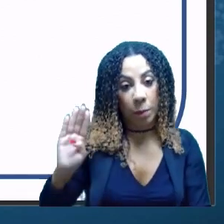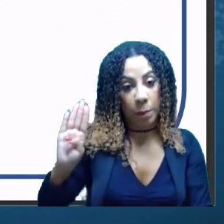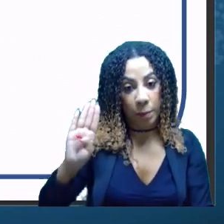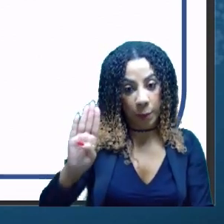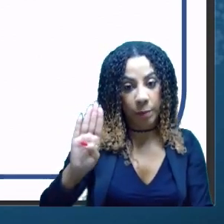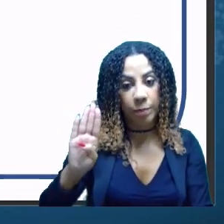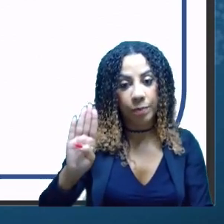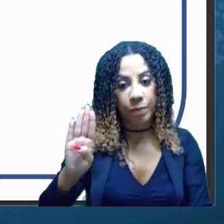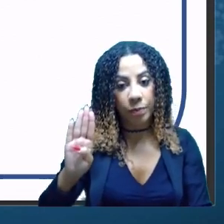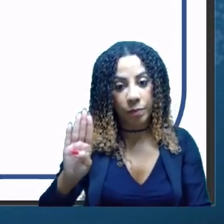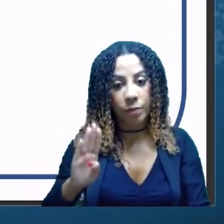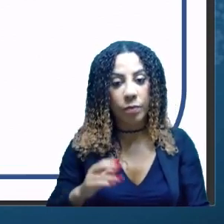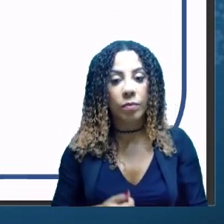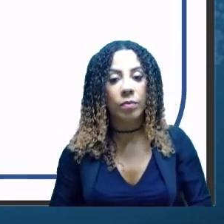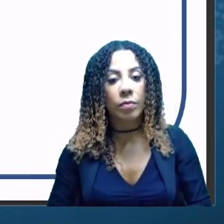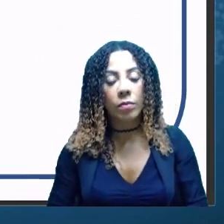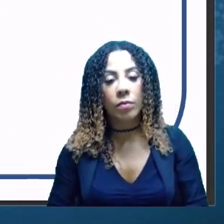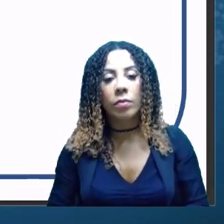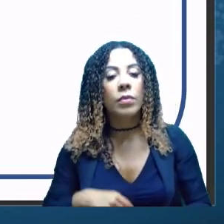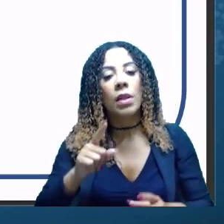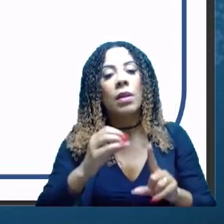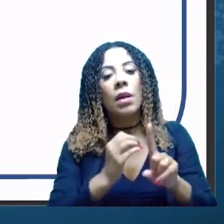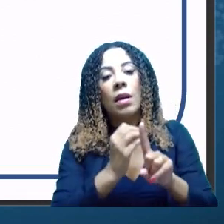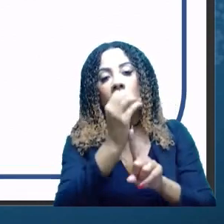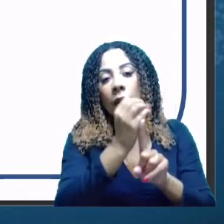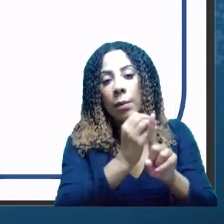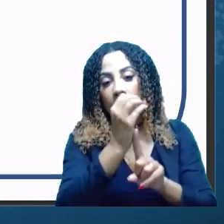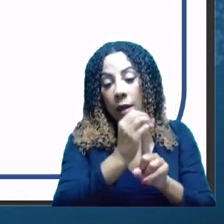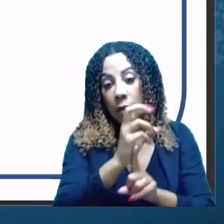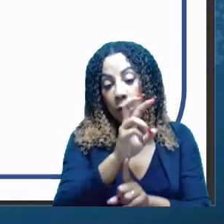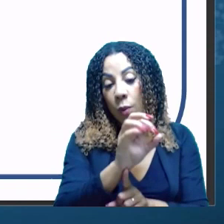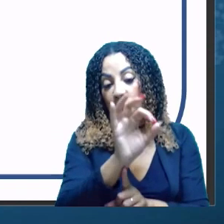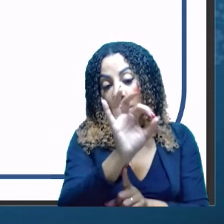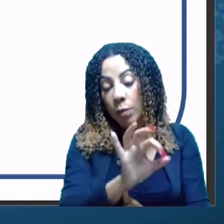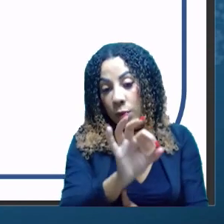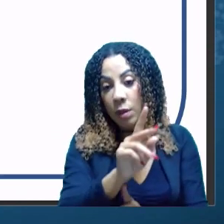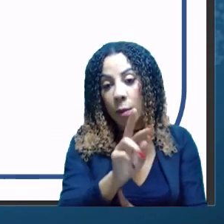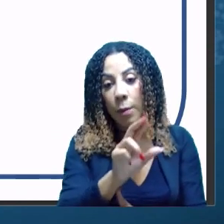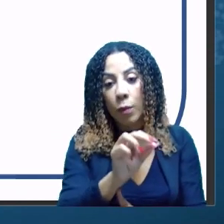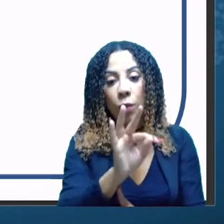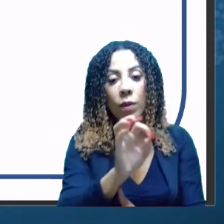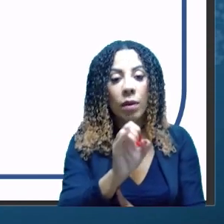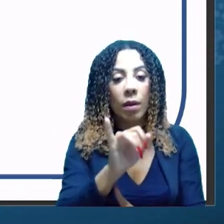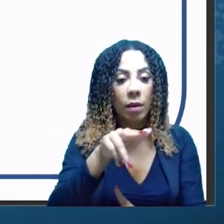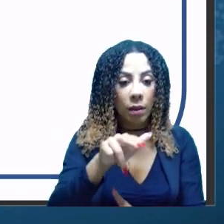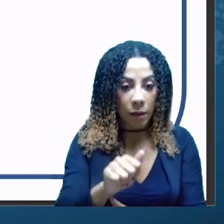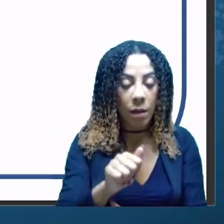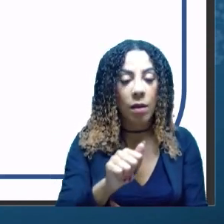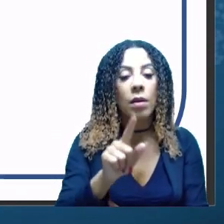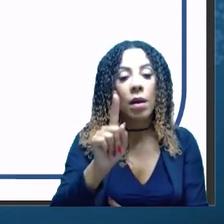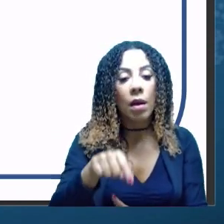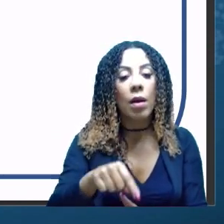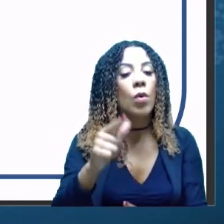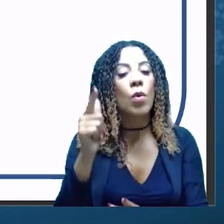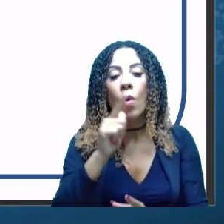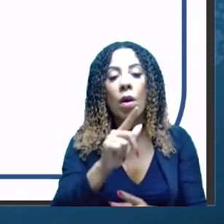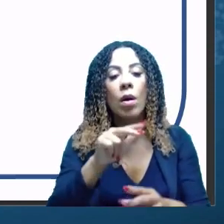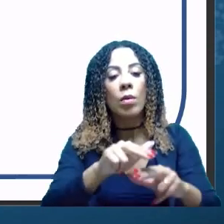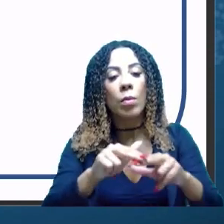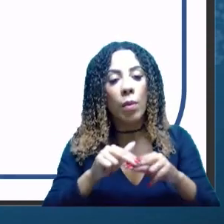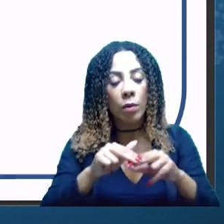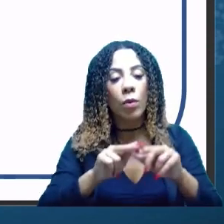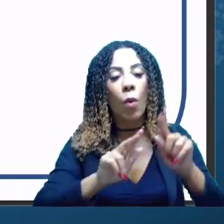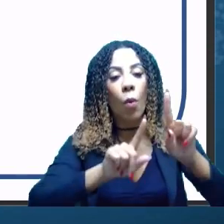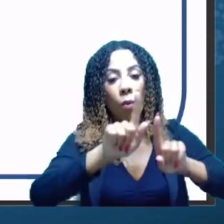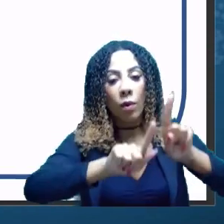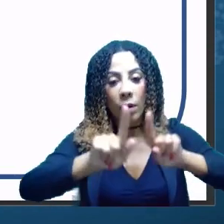A temperatura de melt, a temperatura no qual 50% das proteínas elas estão desnaturadas, foi obtida através dos gráficos de primeira